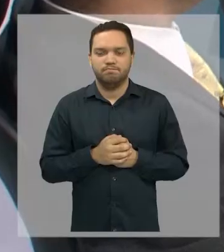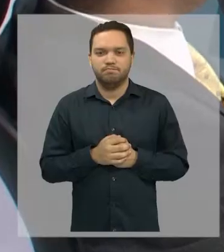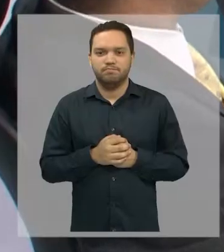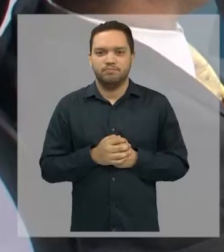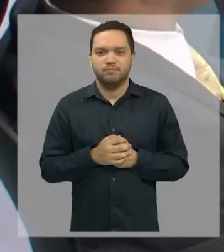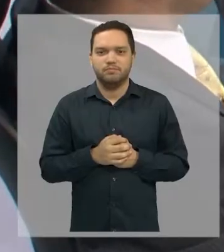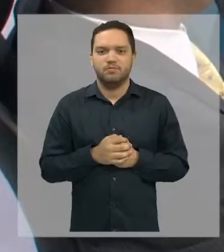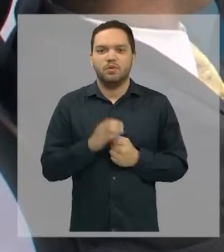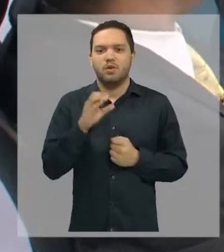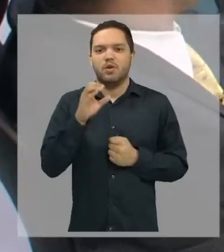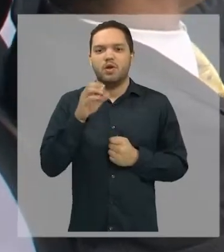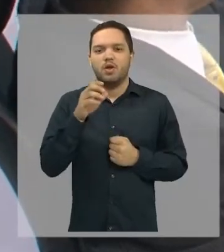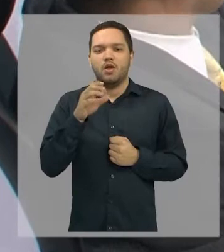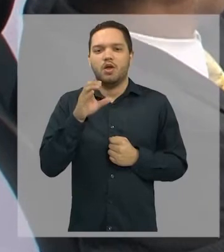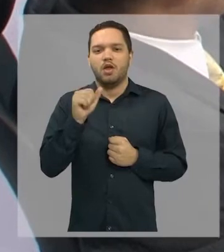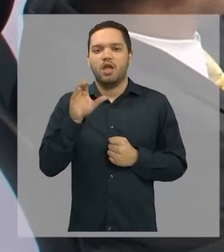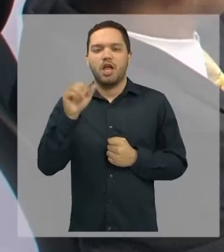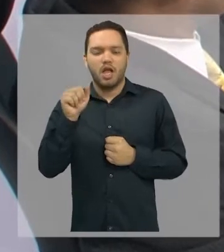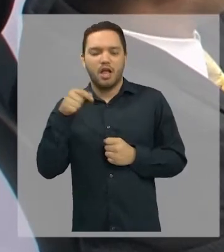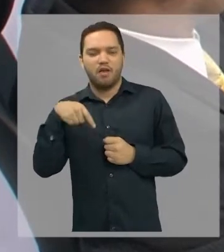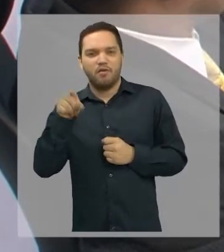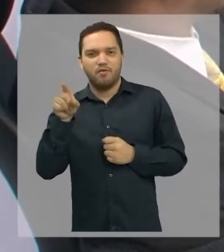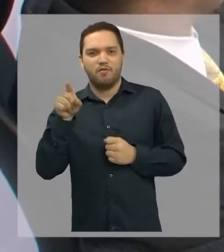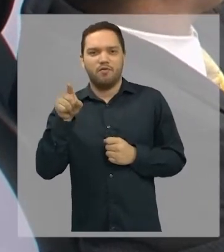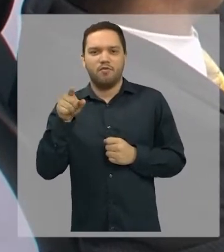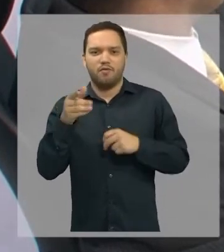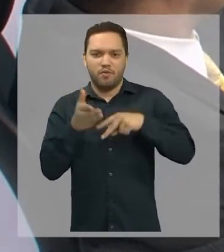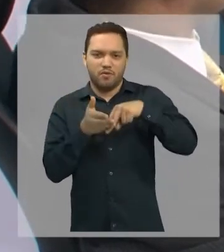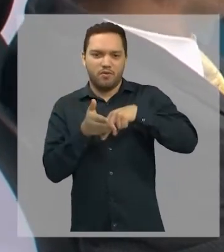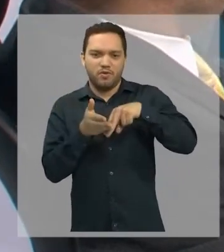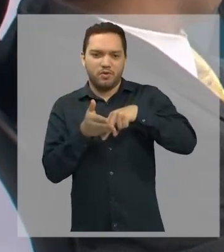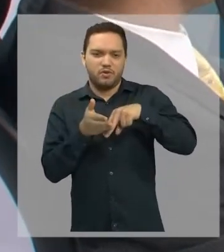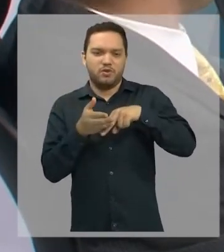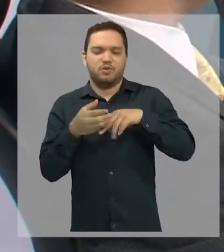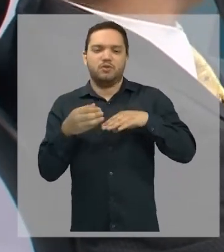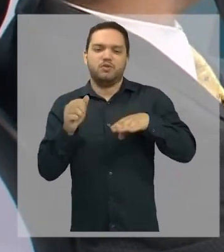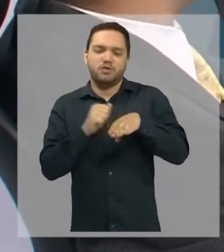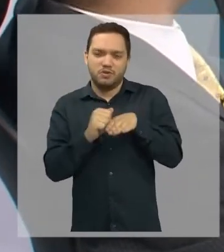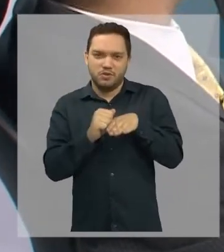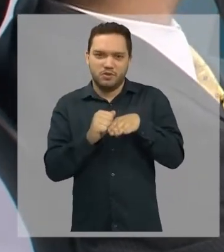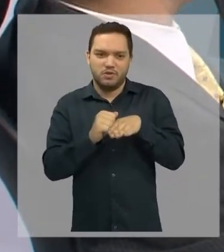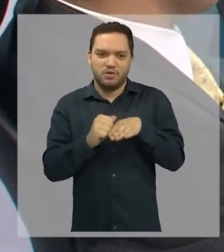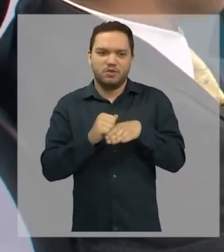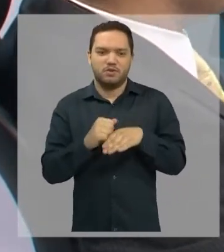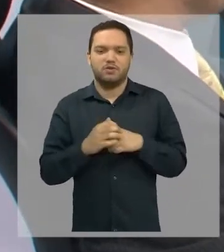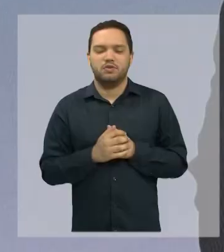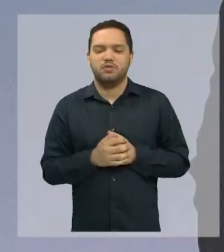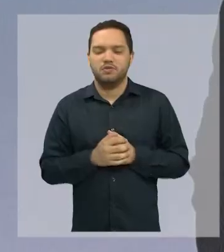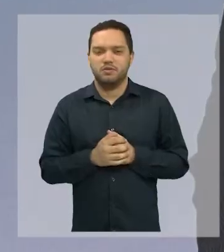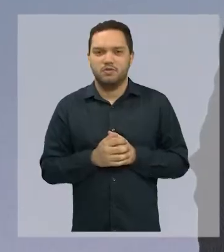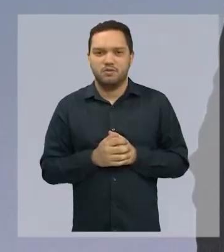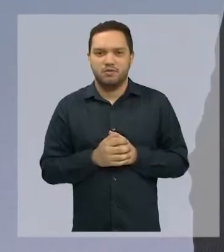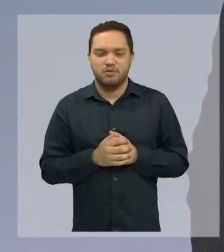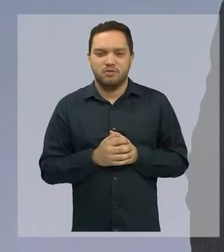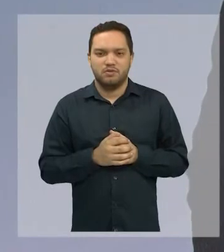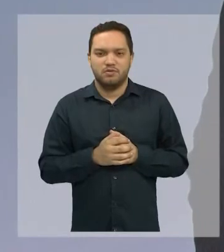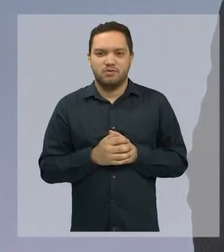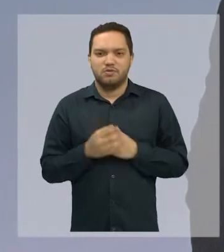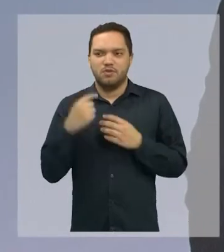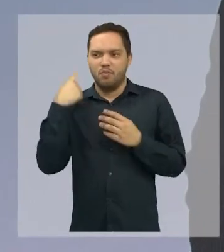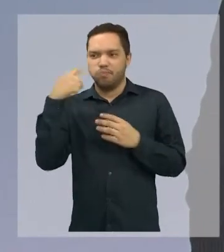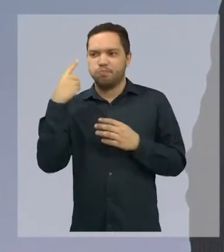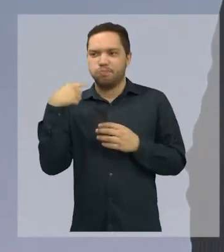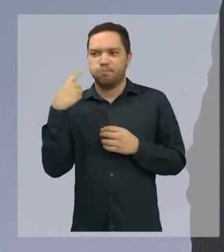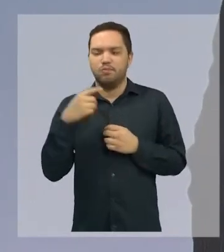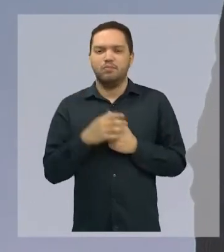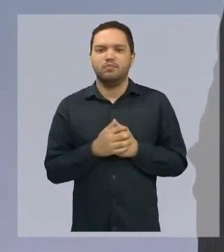aquele deboche? Então aí, quer dizer, ele afronta um advogado porque se reportou a ele da tribuna, uma advogada, estava